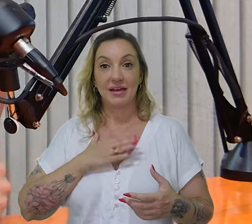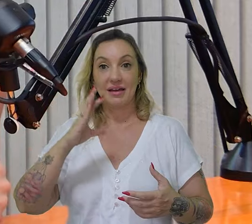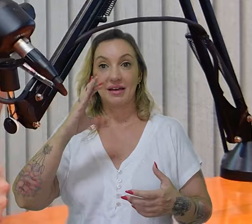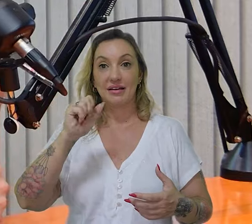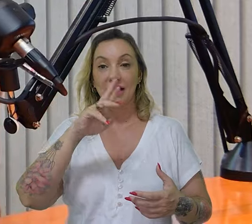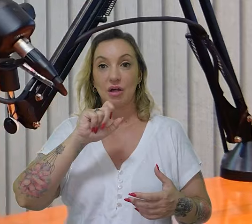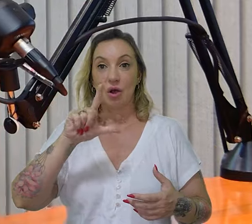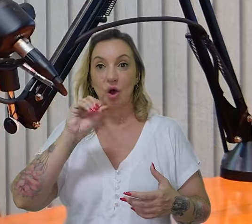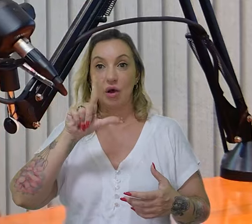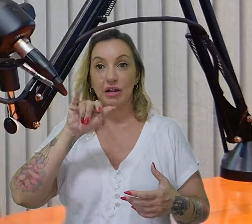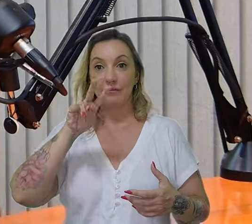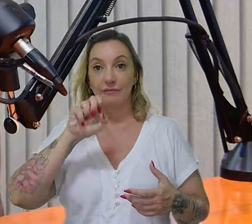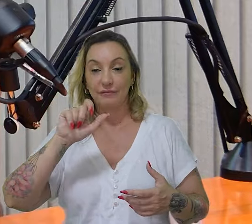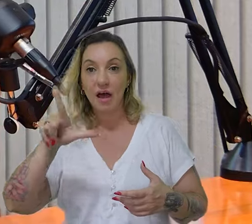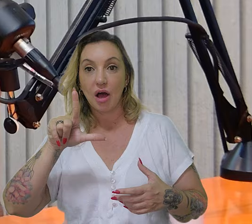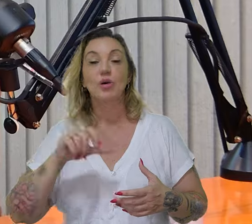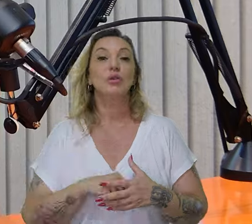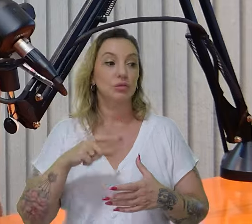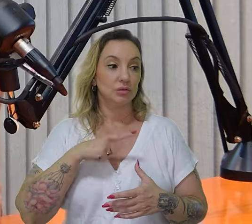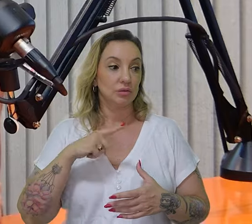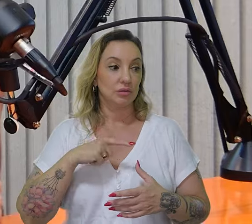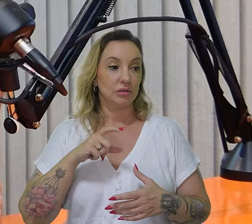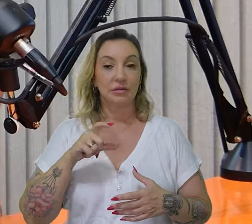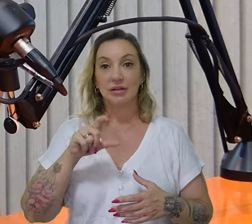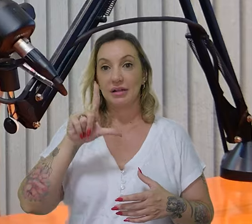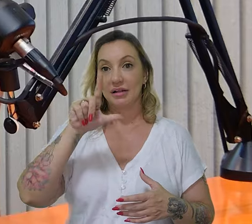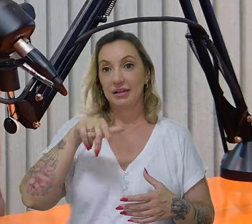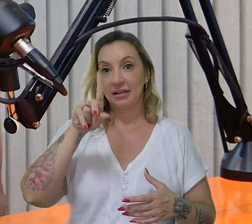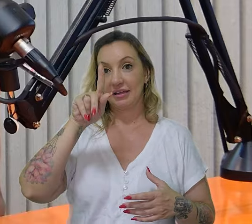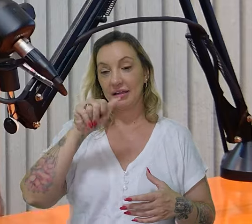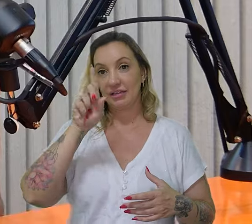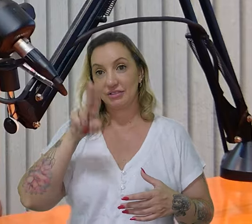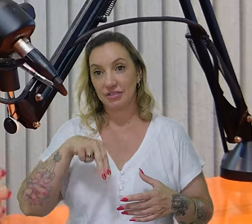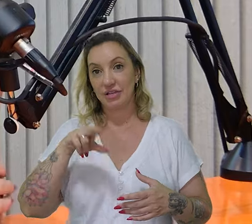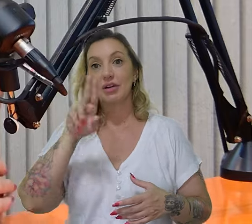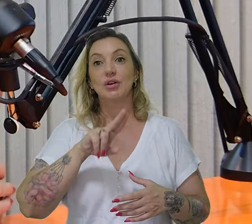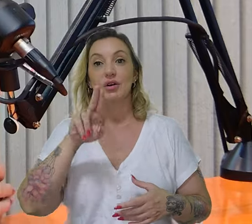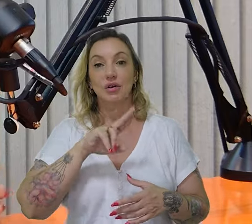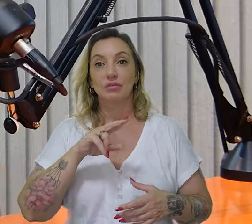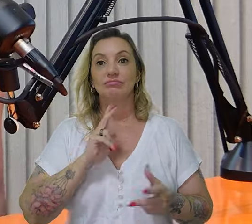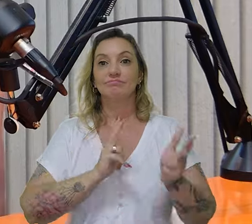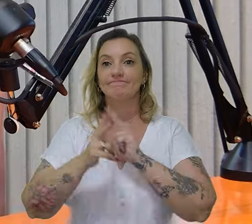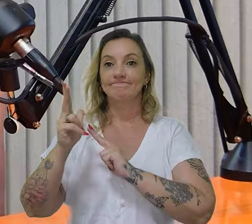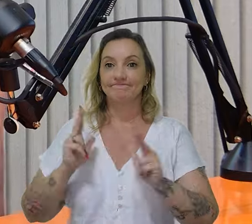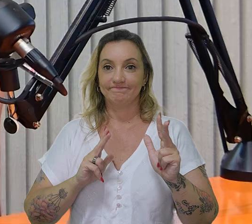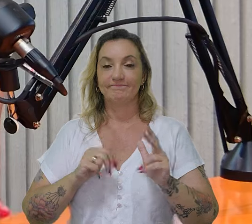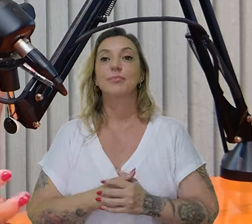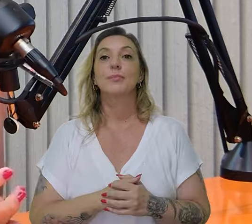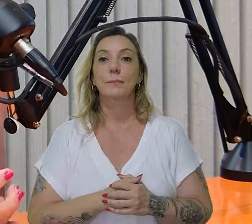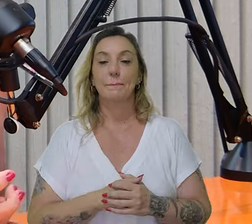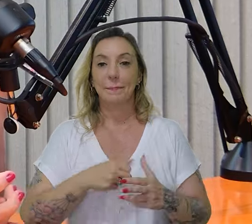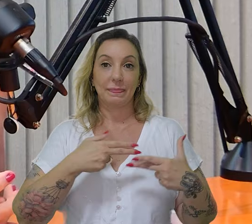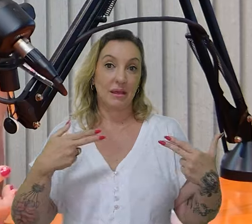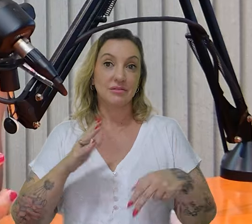Olival que além dessas todas tem o Linkedin também que é onde a gente acabo usando a minha rede para falar via LinkedIn das